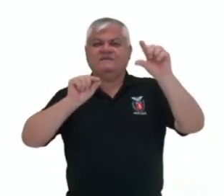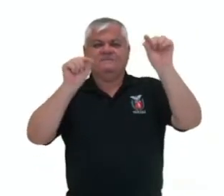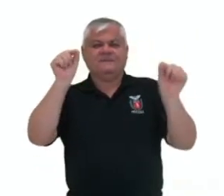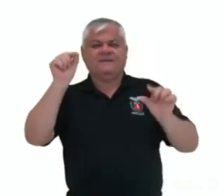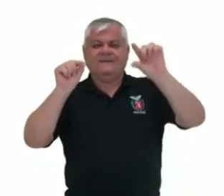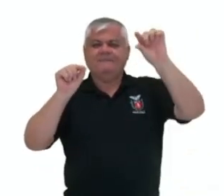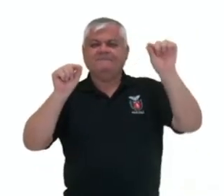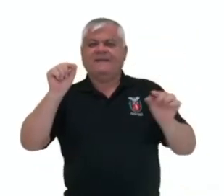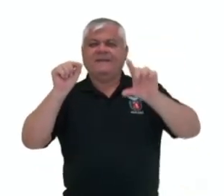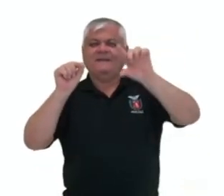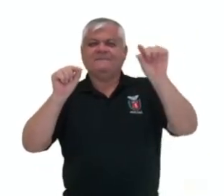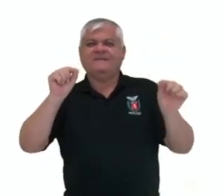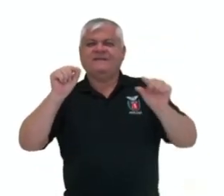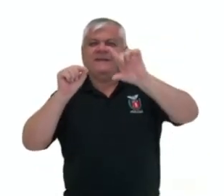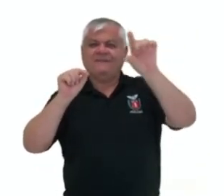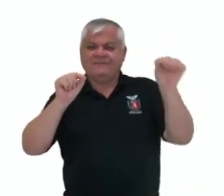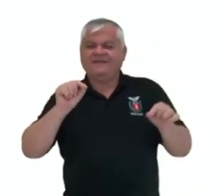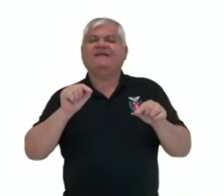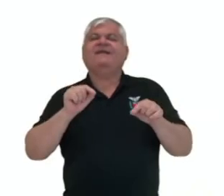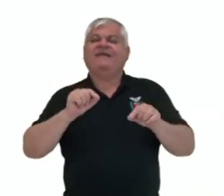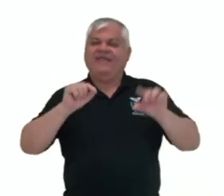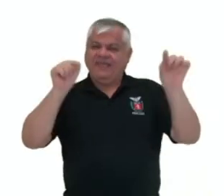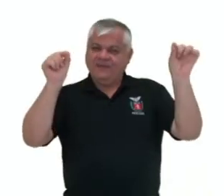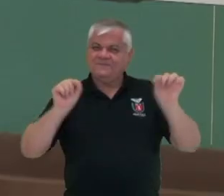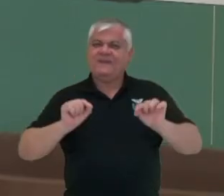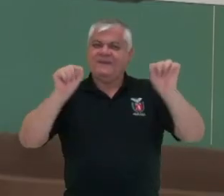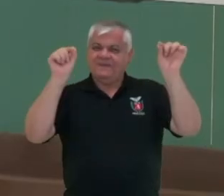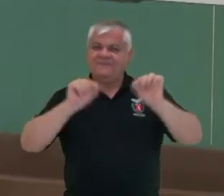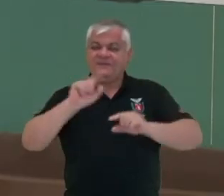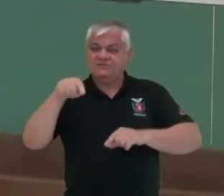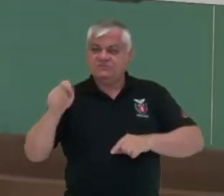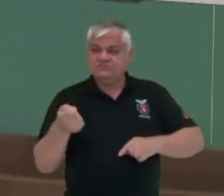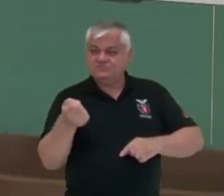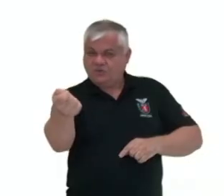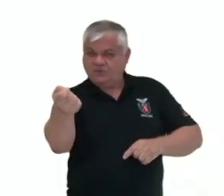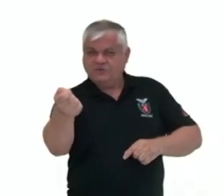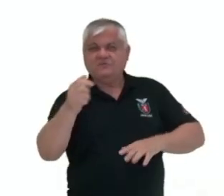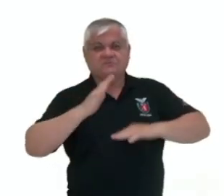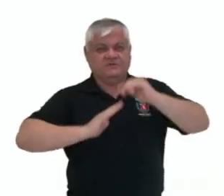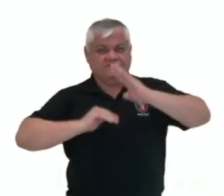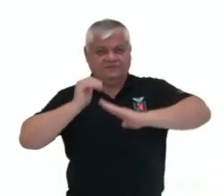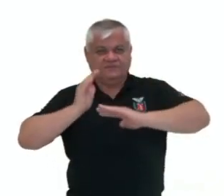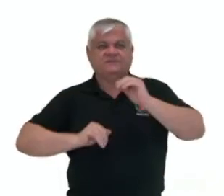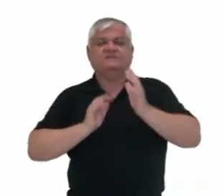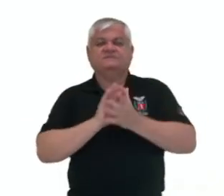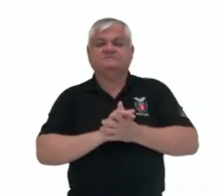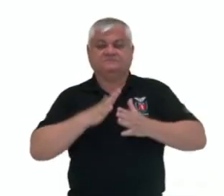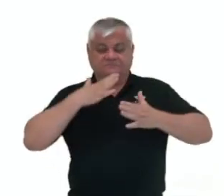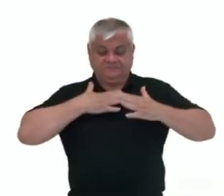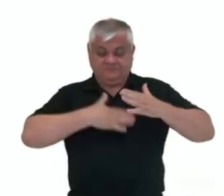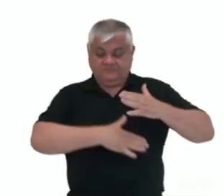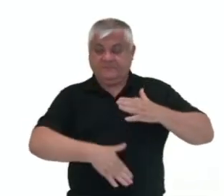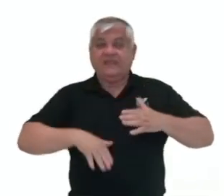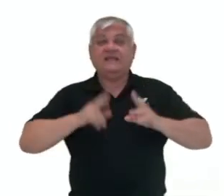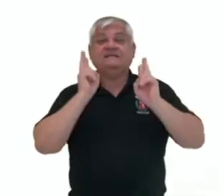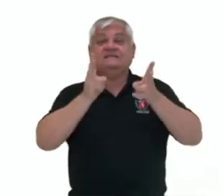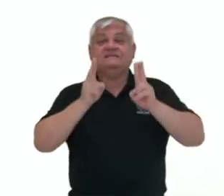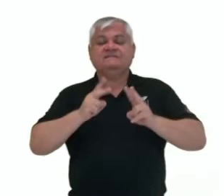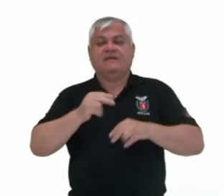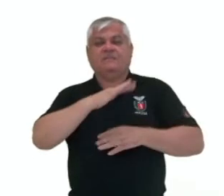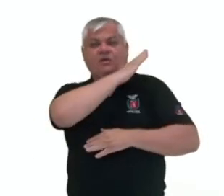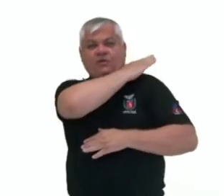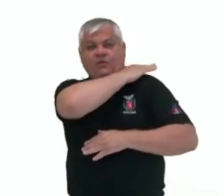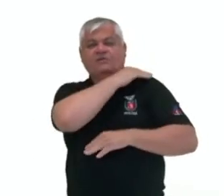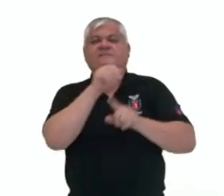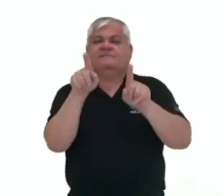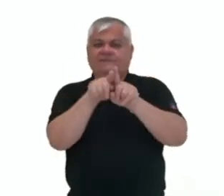convenção para pontuar. Além de acertar o alvo, você tem que ter a prioridade da ação. O alvo, tronco, incluindo as costas, e o toque é a ponta